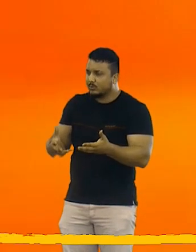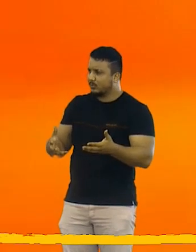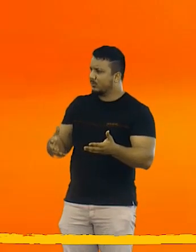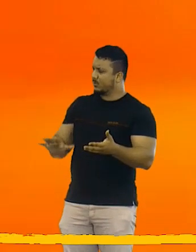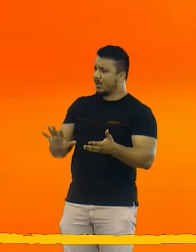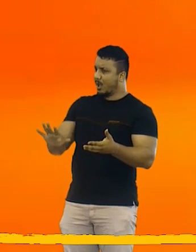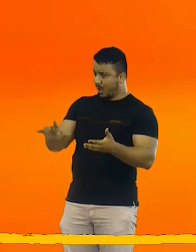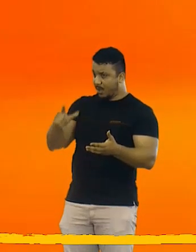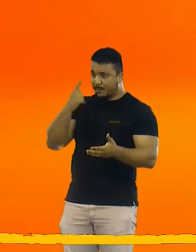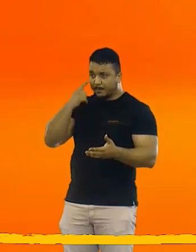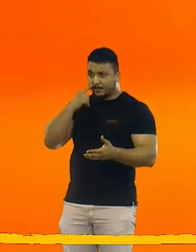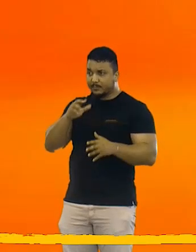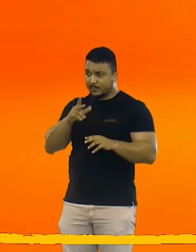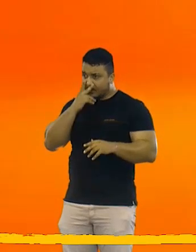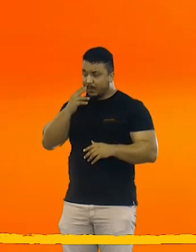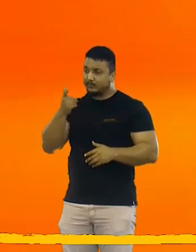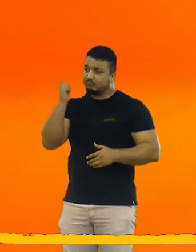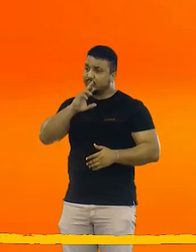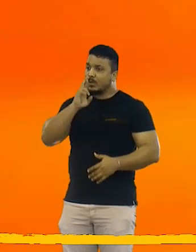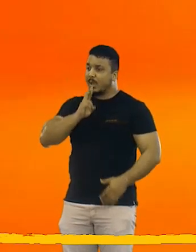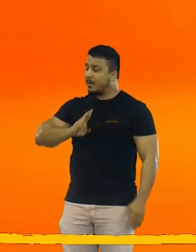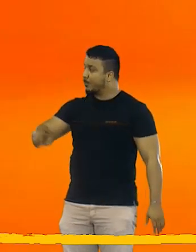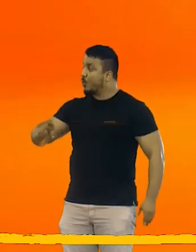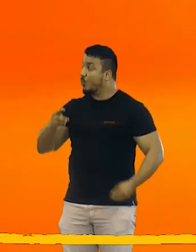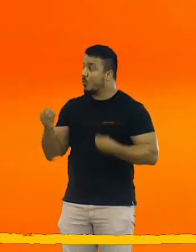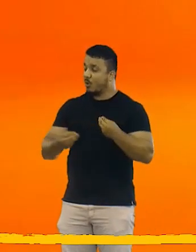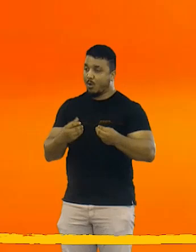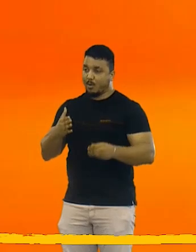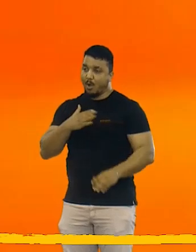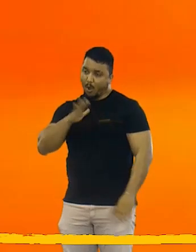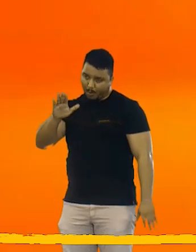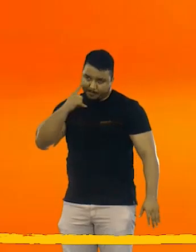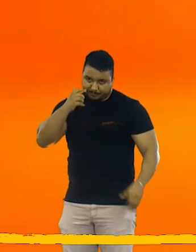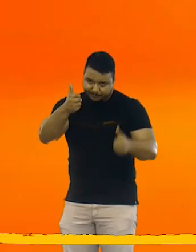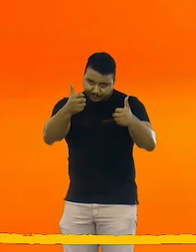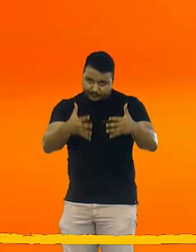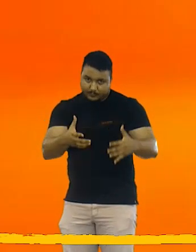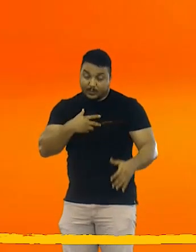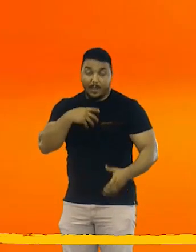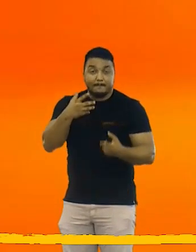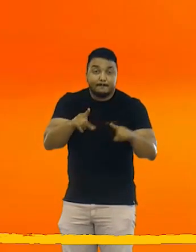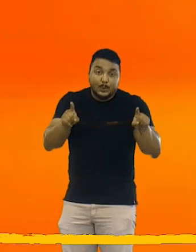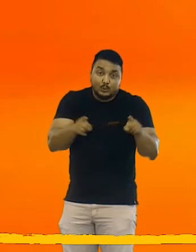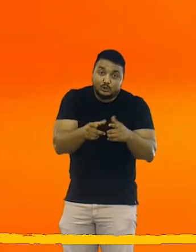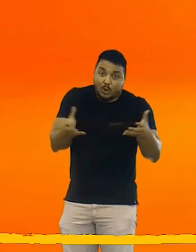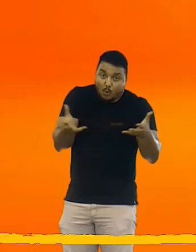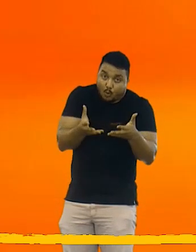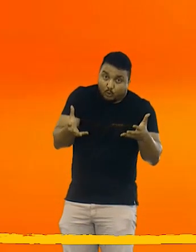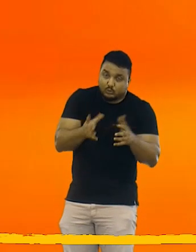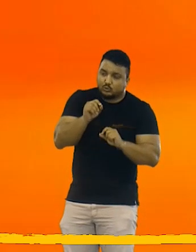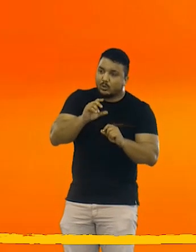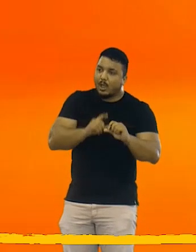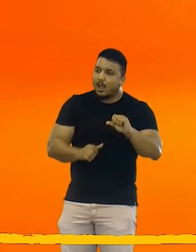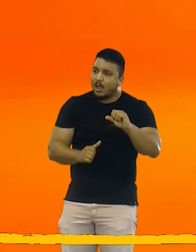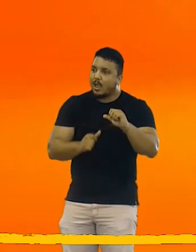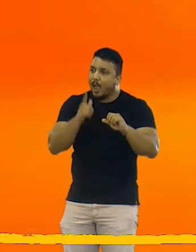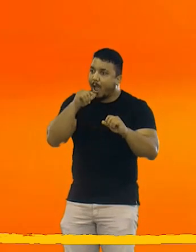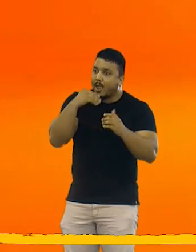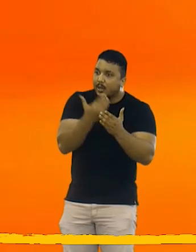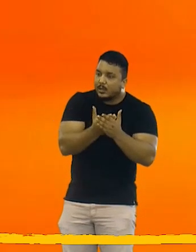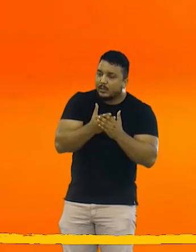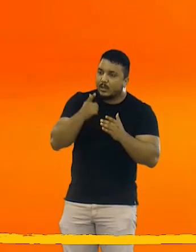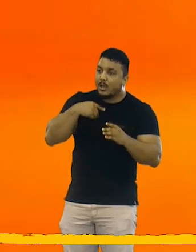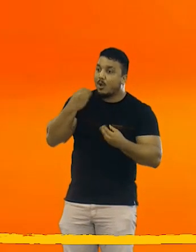hoje. E de forma brilhante e inteligente, ele disse, amigo, a música sertaneja de hoje, ele reflete